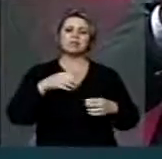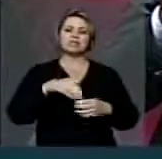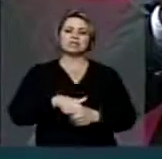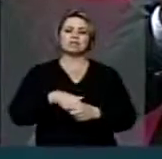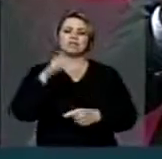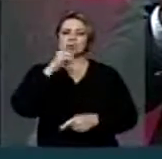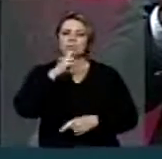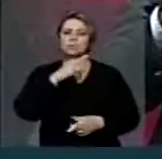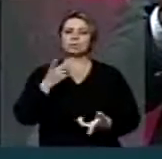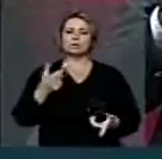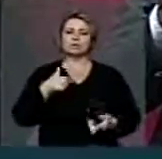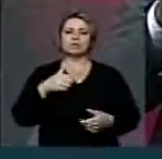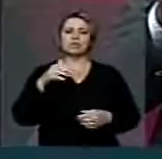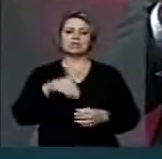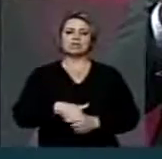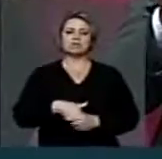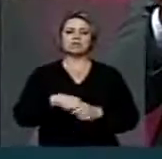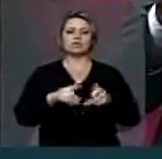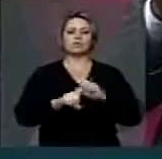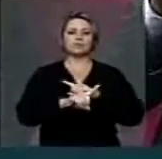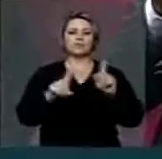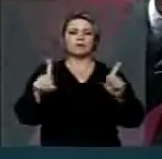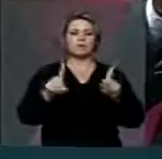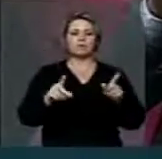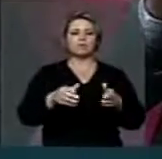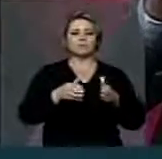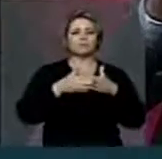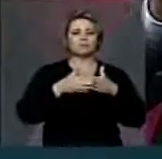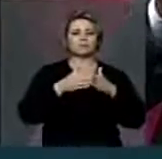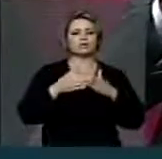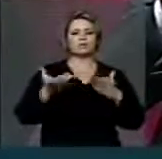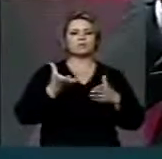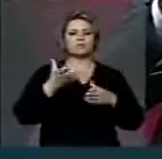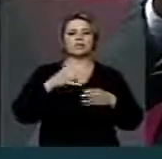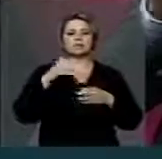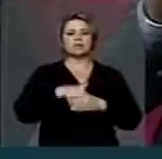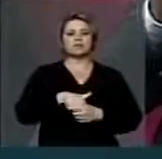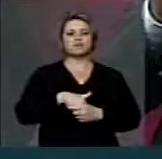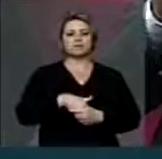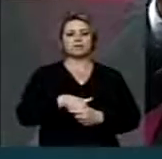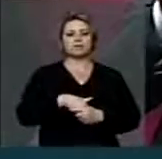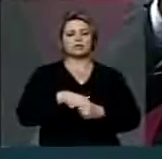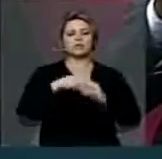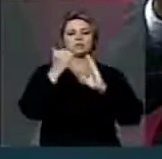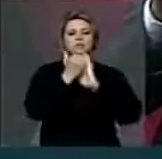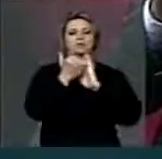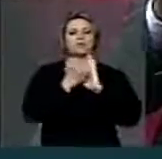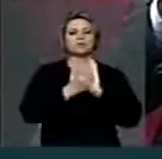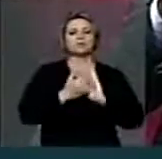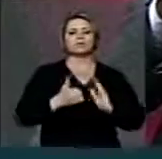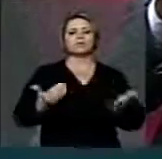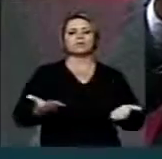coisa. Por isso nós vamos votar não a esse requerimento, porque queremos votar esse projeto de lei ainda hoje.